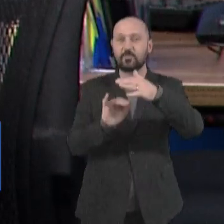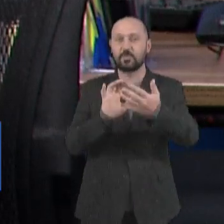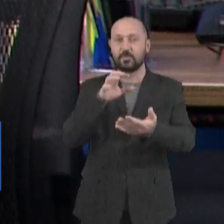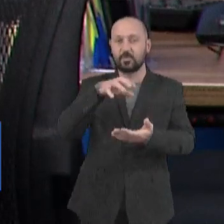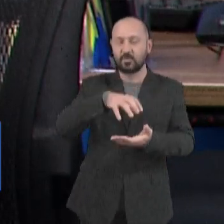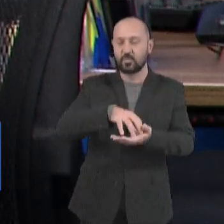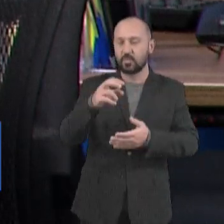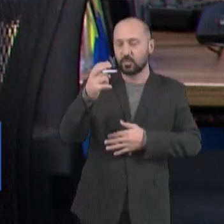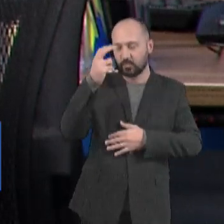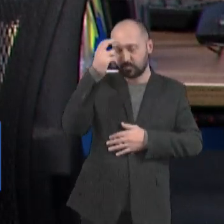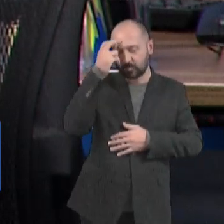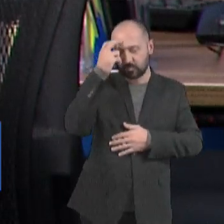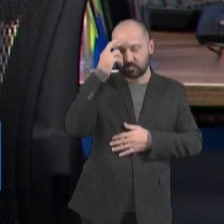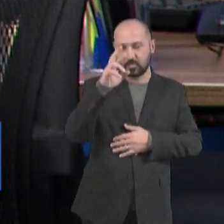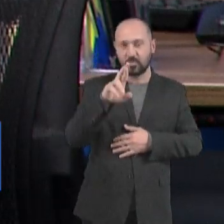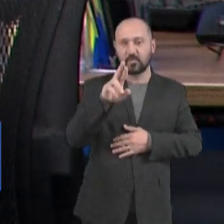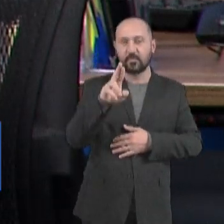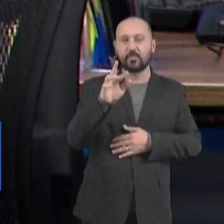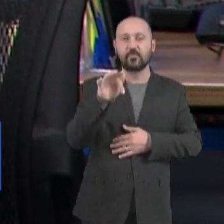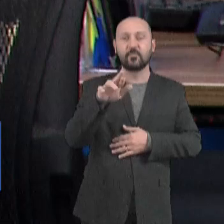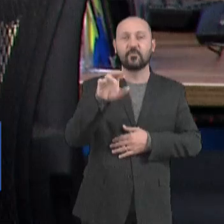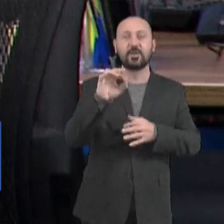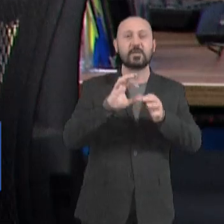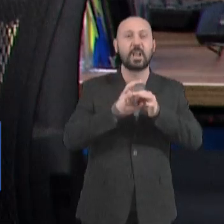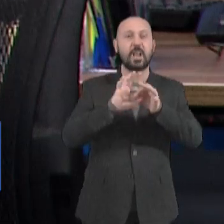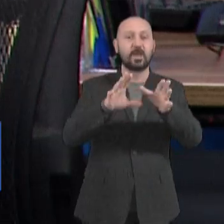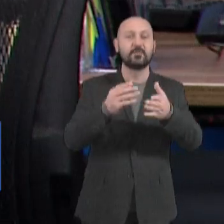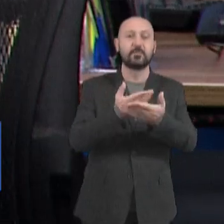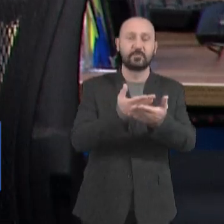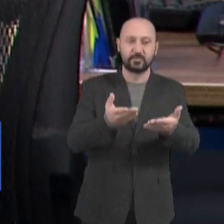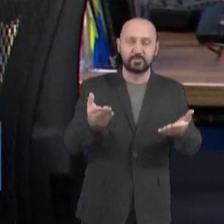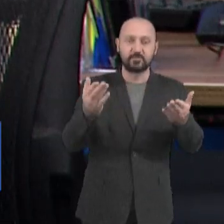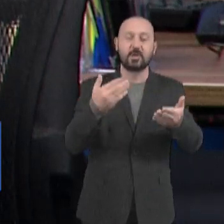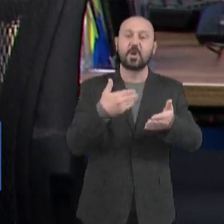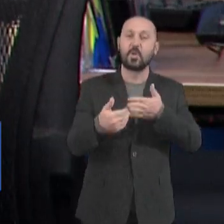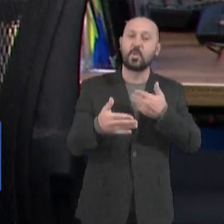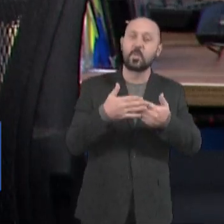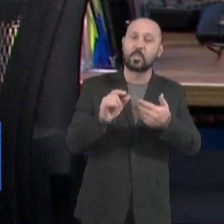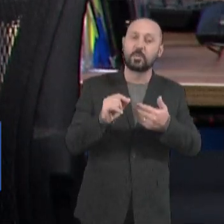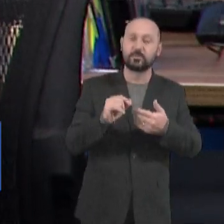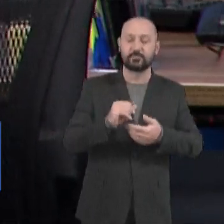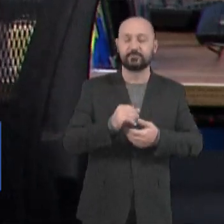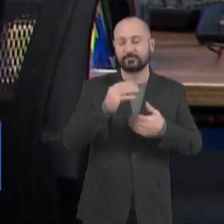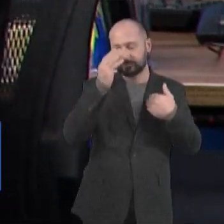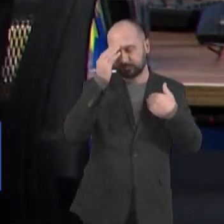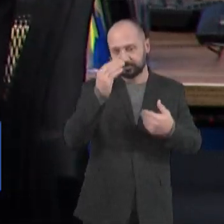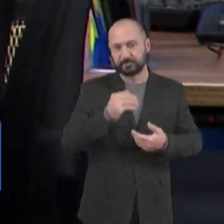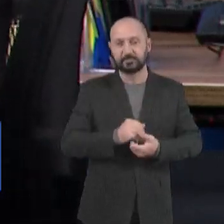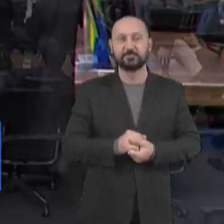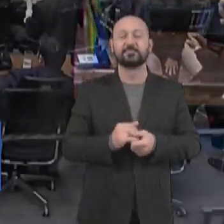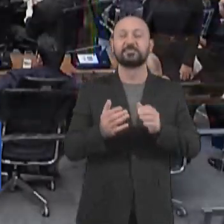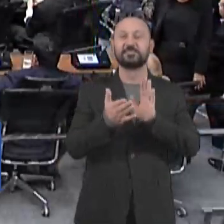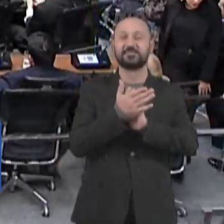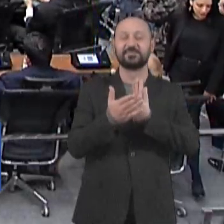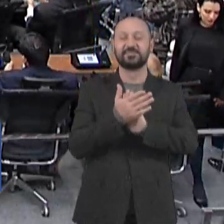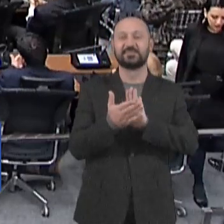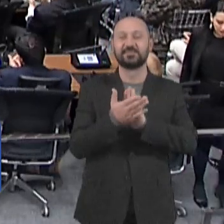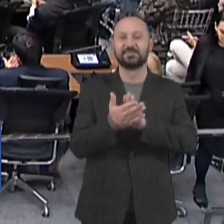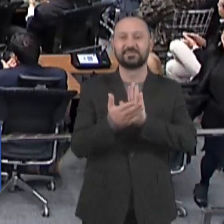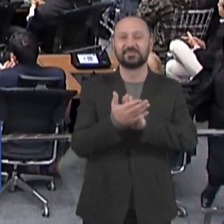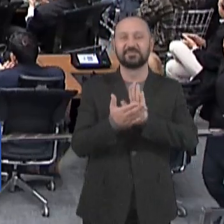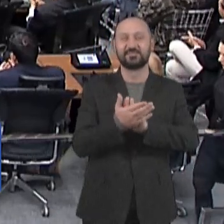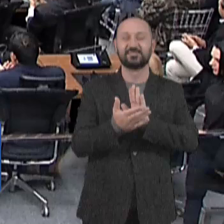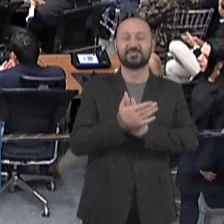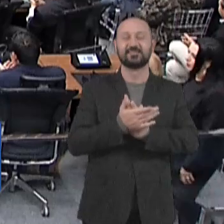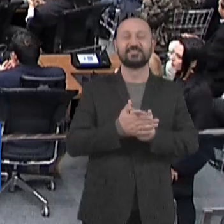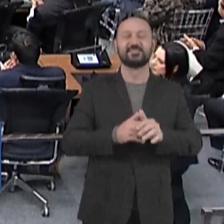Instituto Cultural P. José Rufino está à disposição de todos para qualquer eventualidade. Muito obrigado.